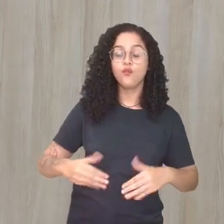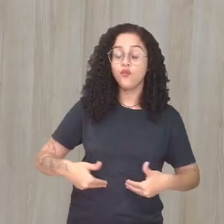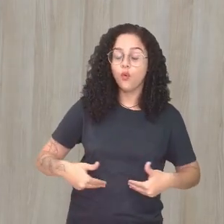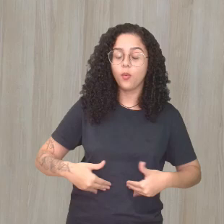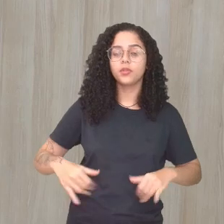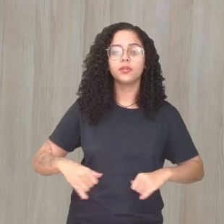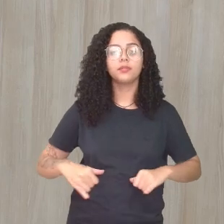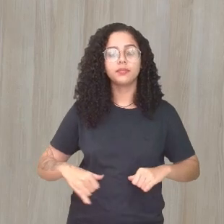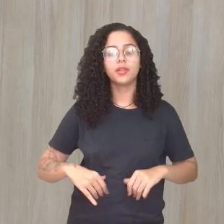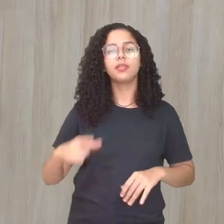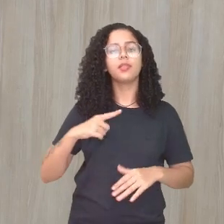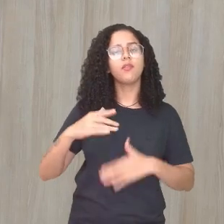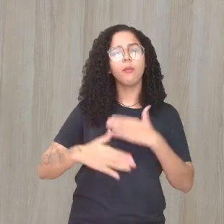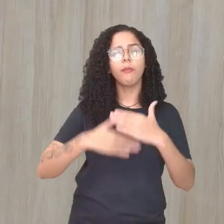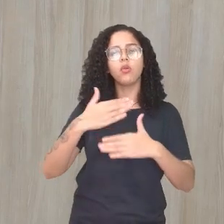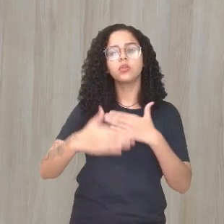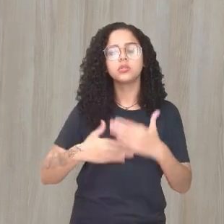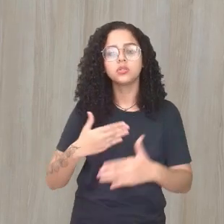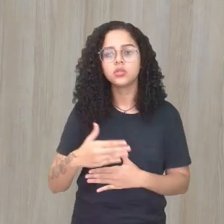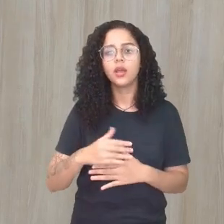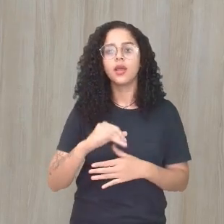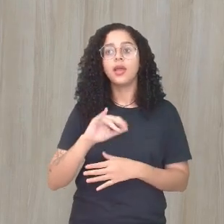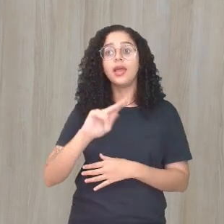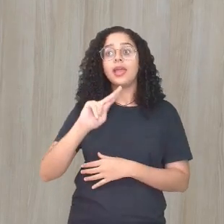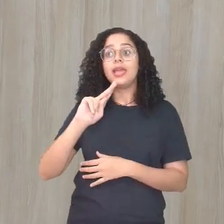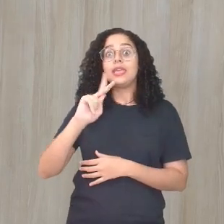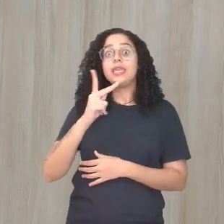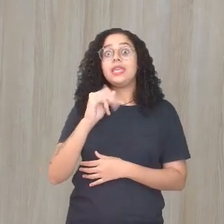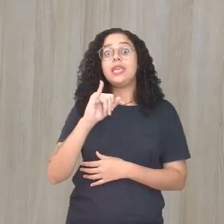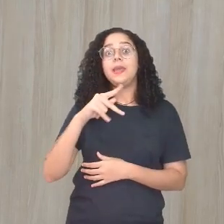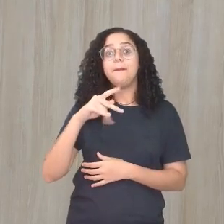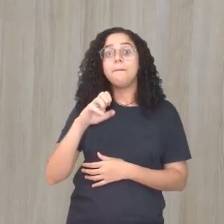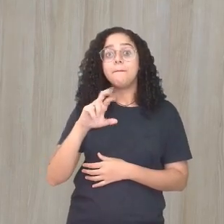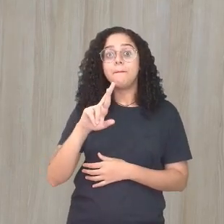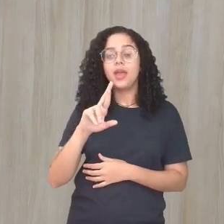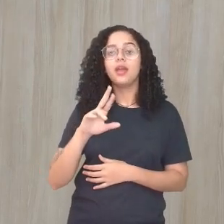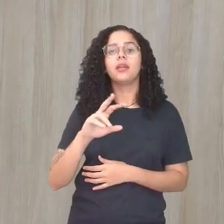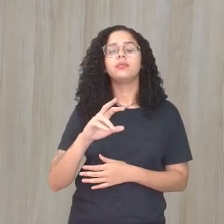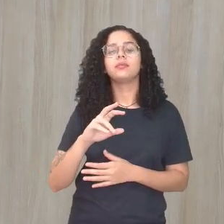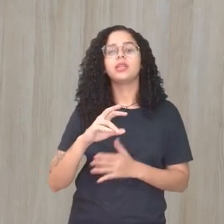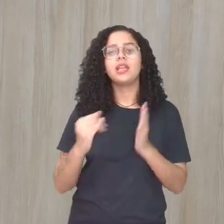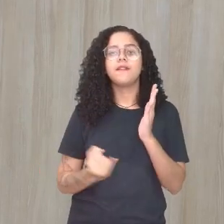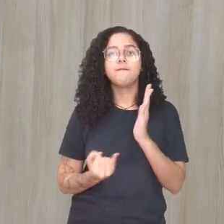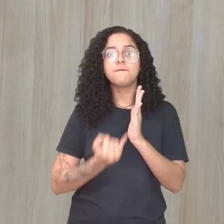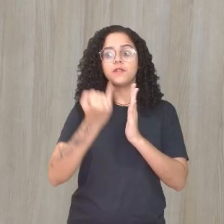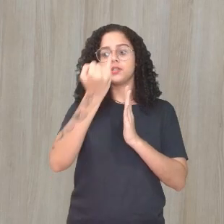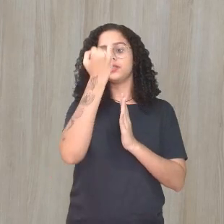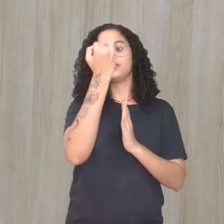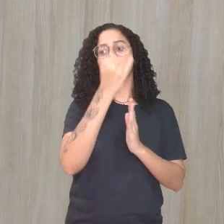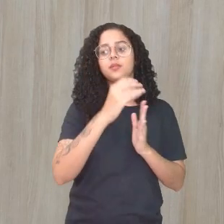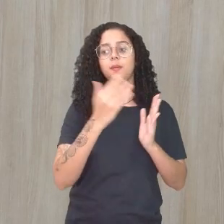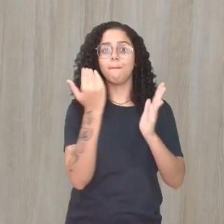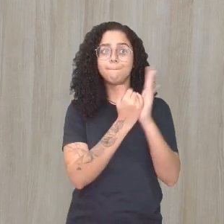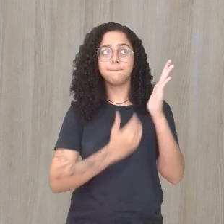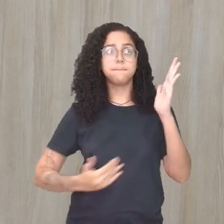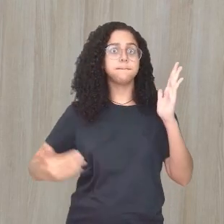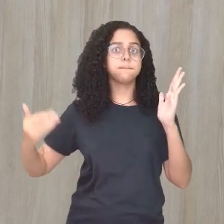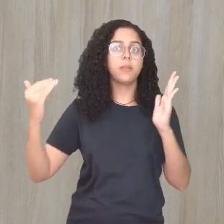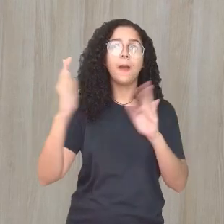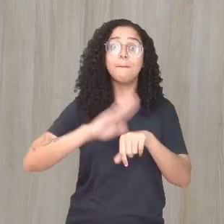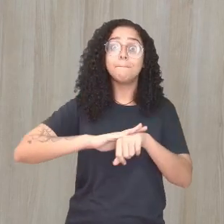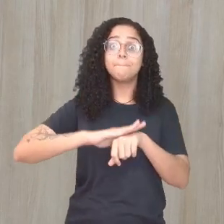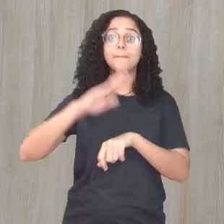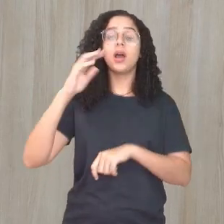gente teve um processo de hiperinflação, mais na Alemanha inclusive do que na Itália.